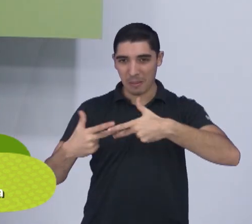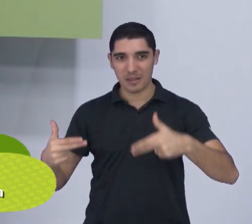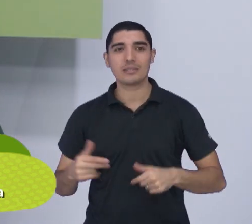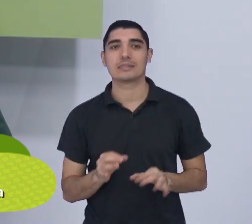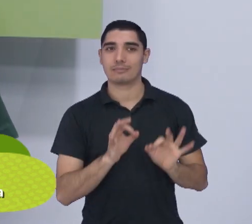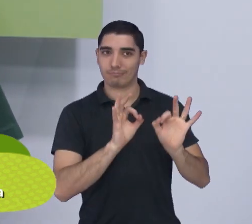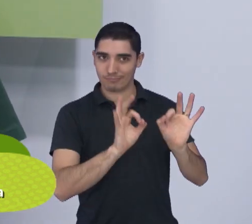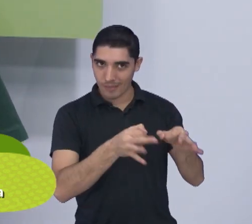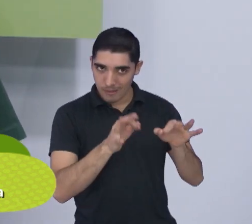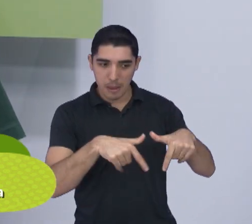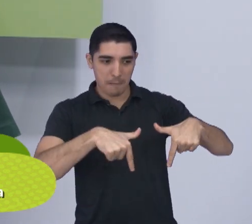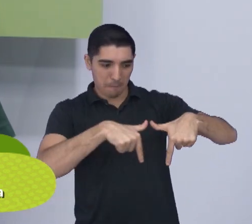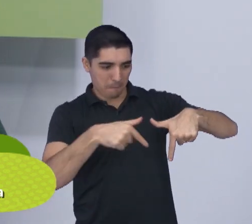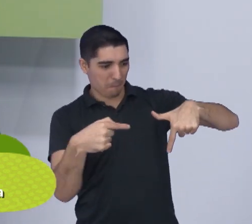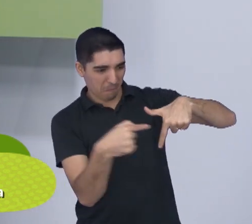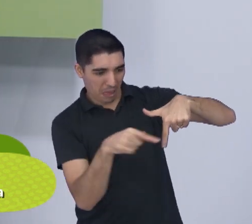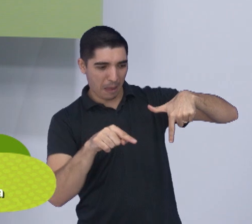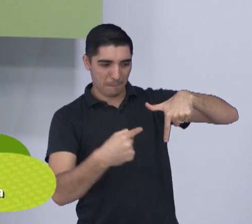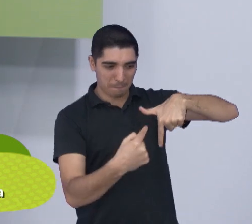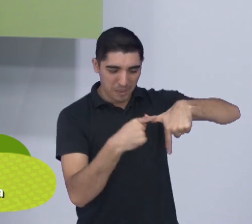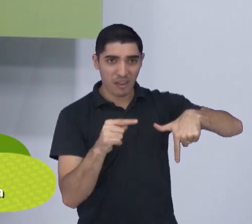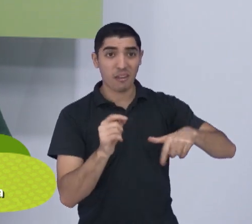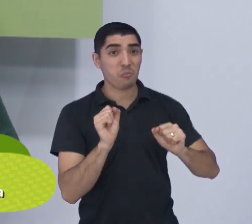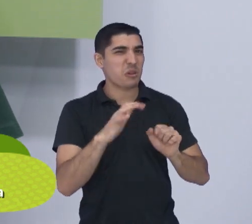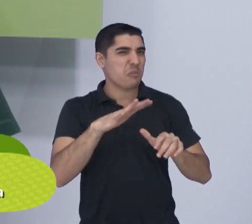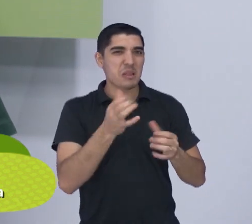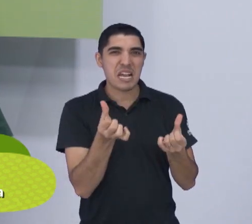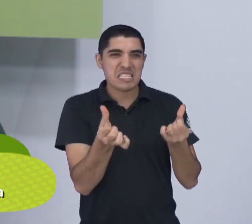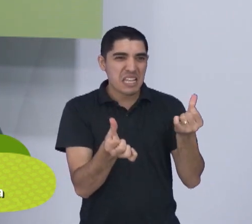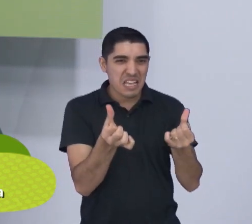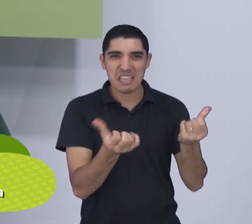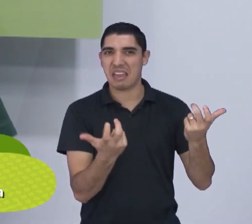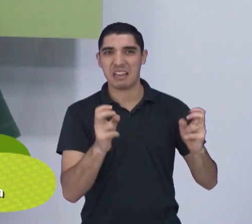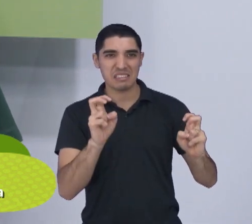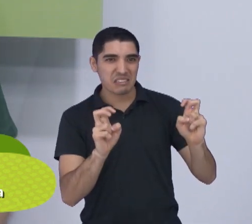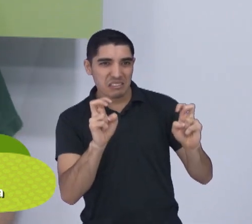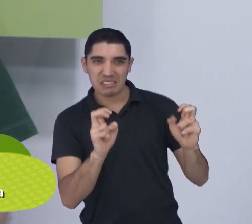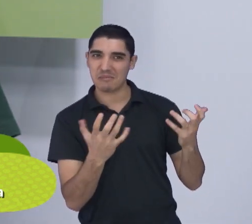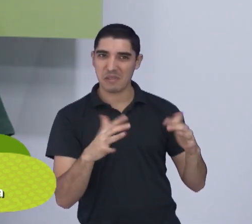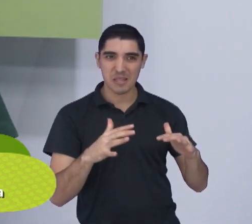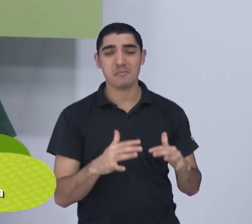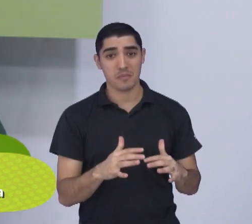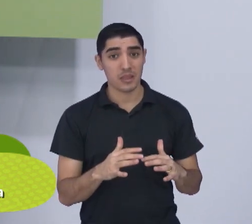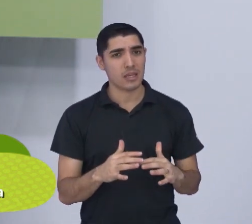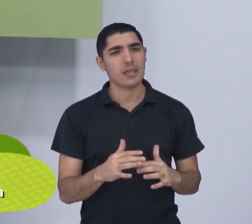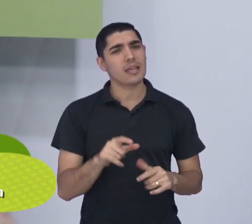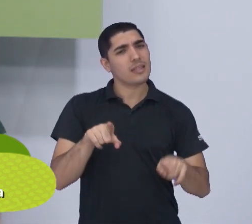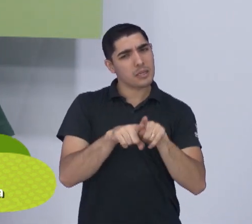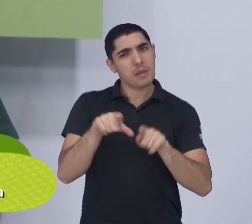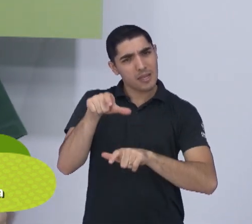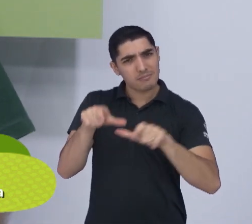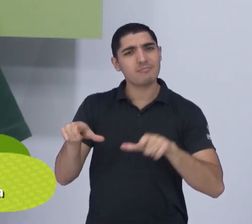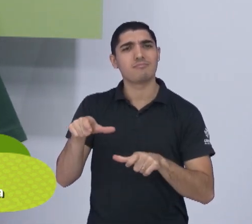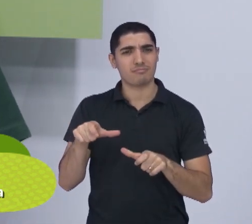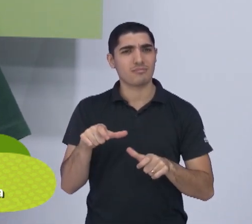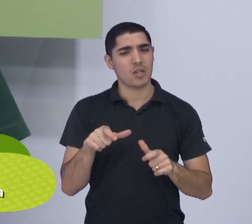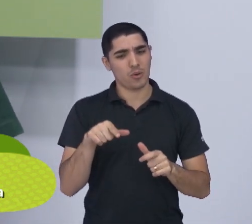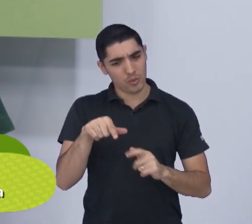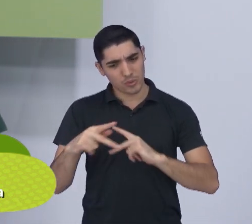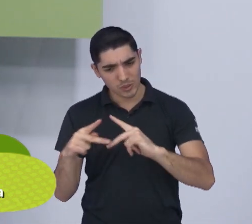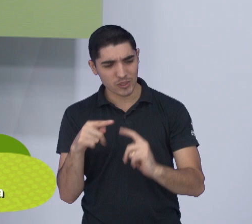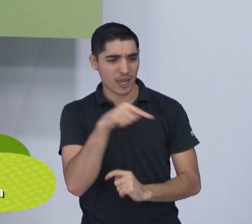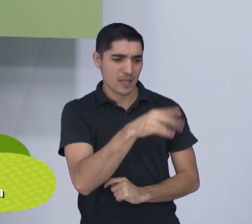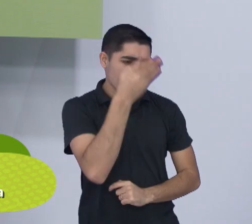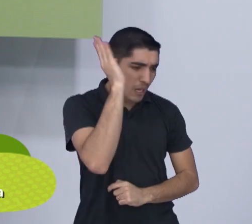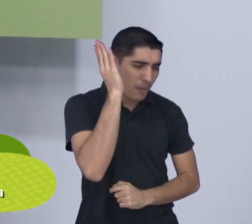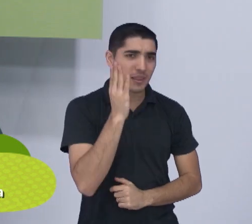ali, poderia ser 6x6, um 5x5, né? E tem que calibrar o pé também, né, dos dois times, mas